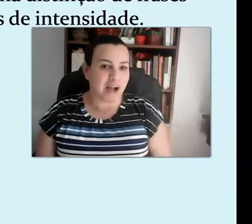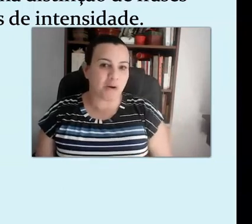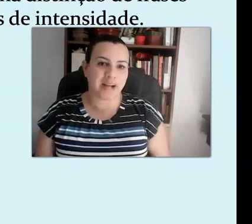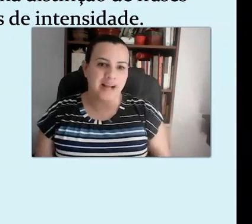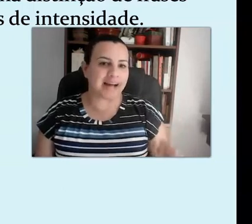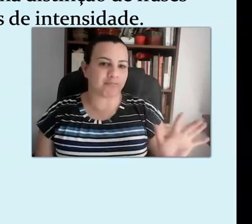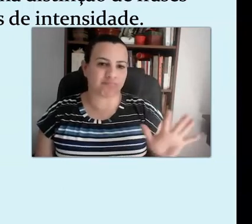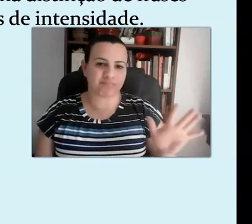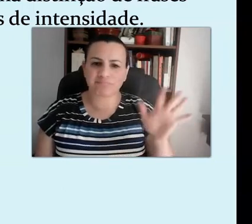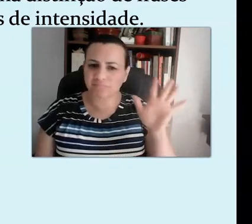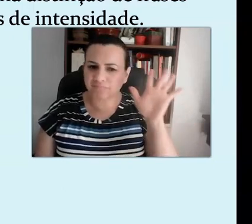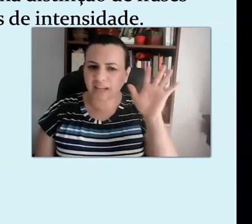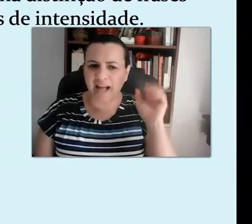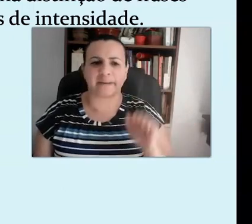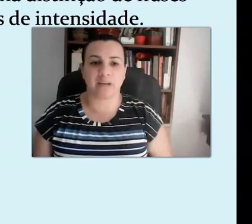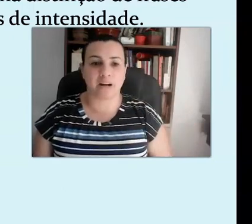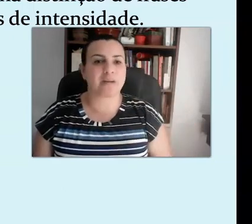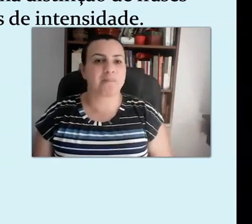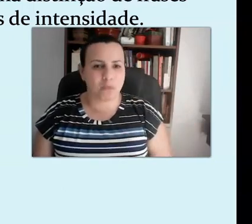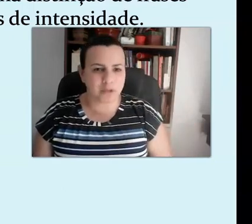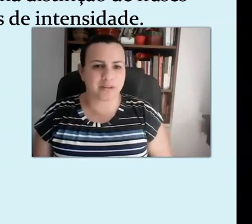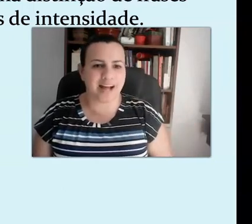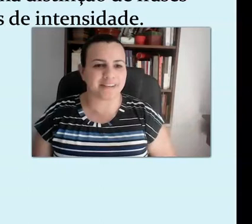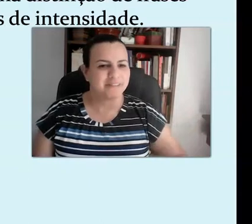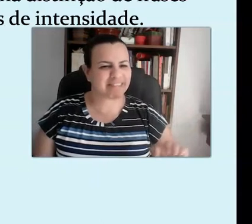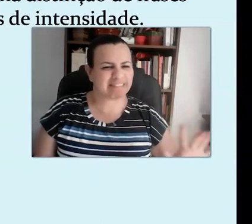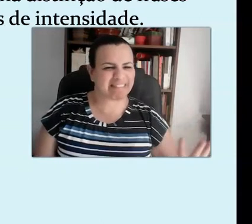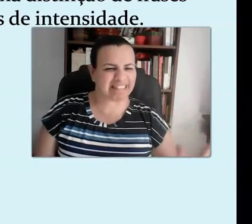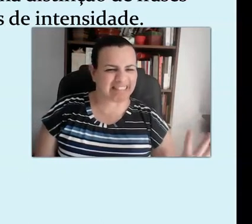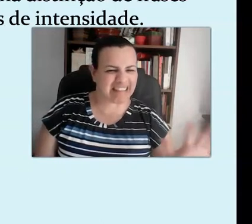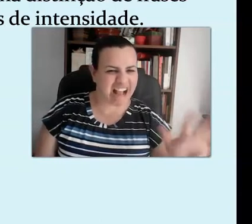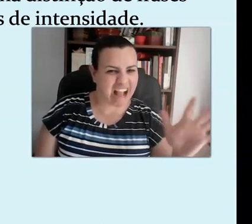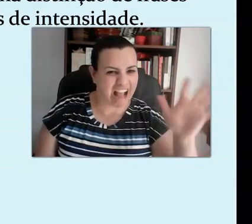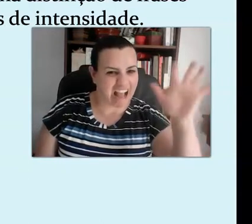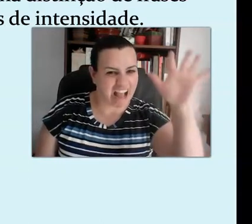Ou que algo é caro. Caro. Agora, muito caro.